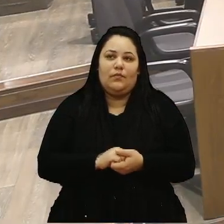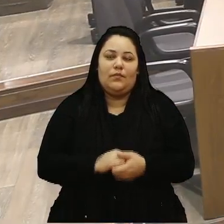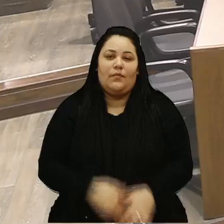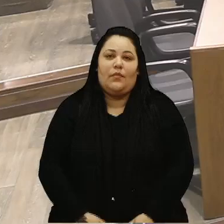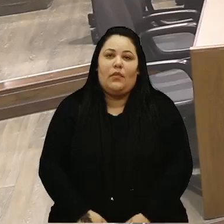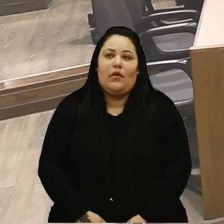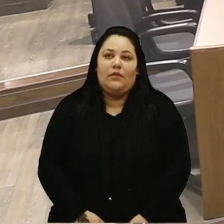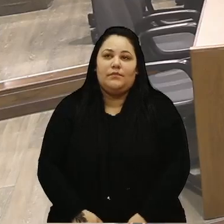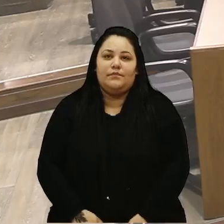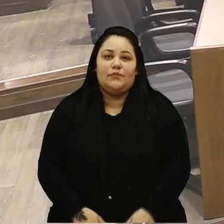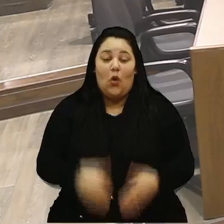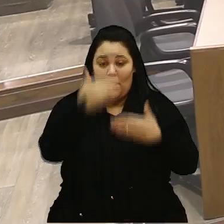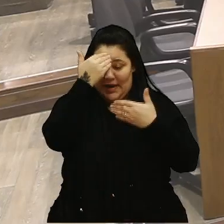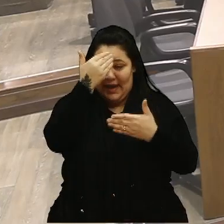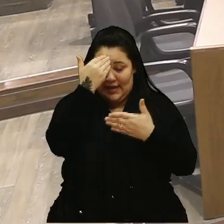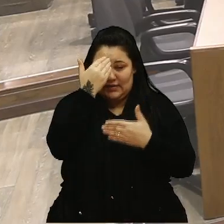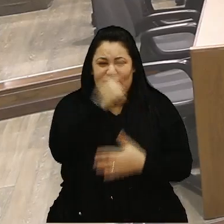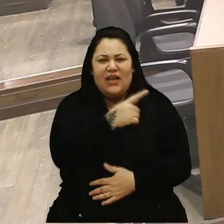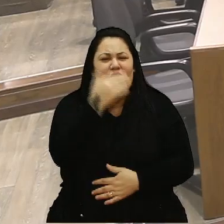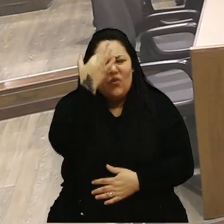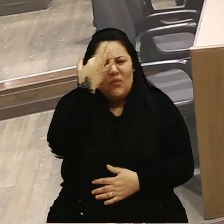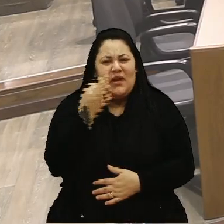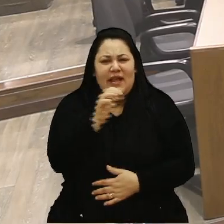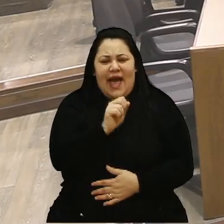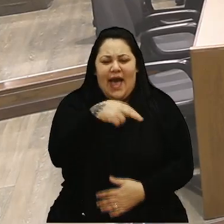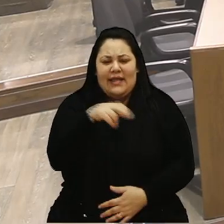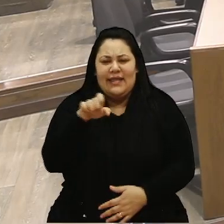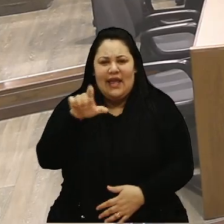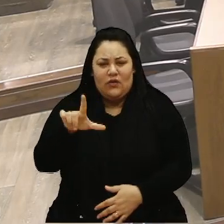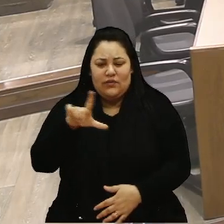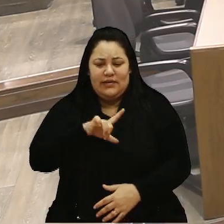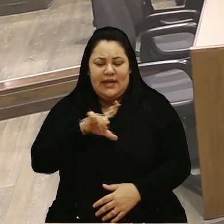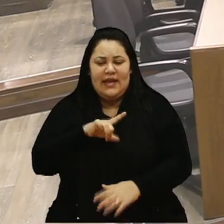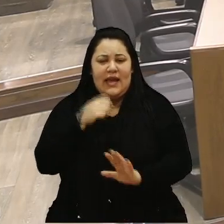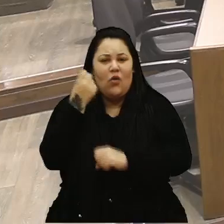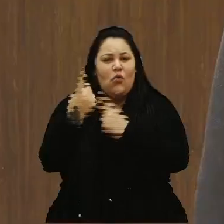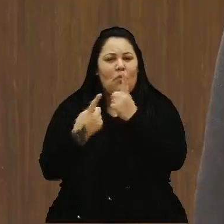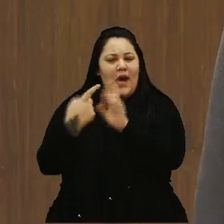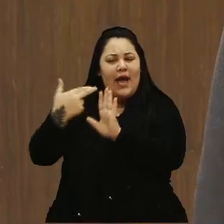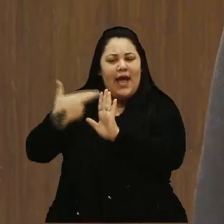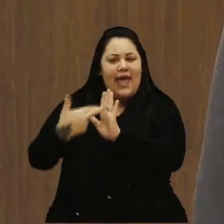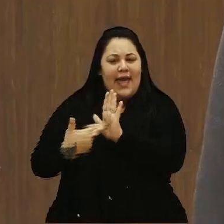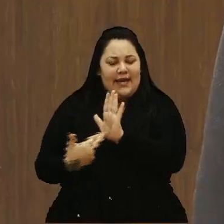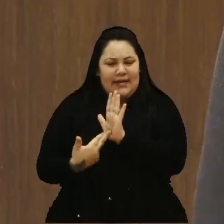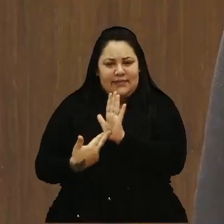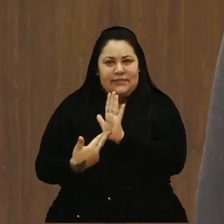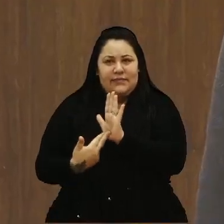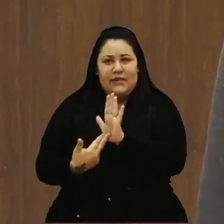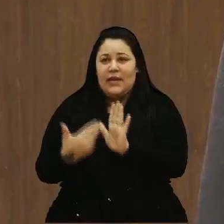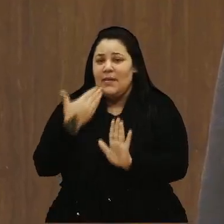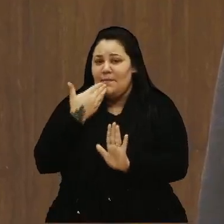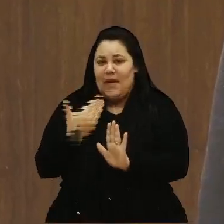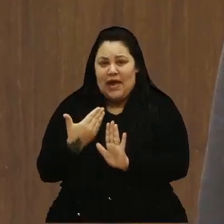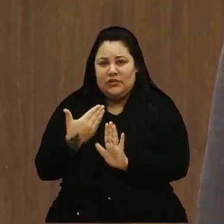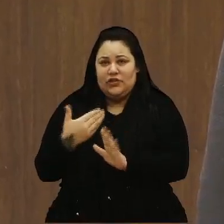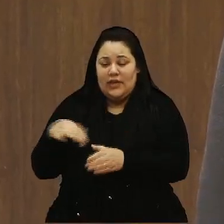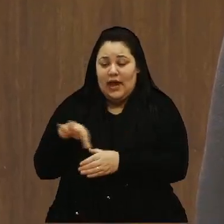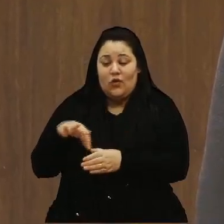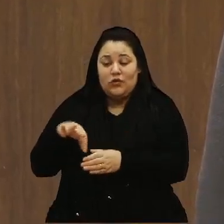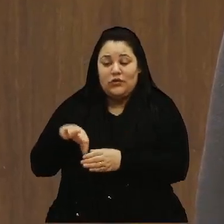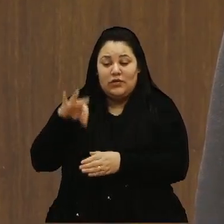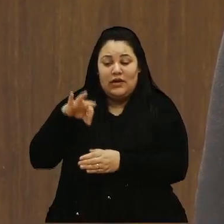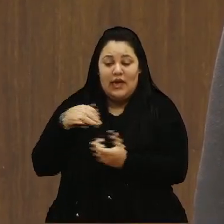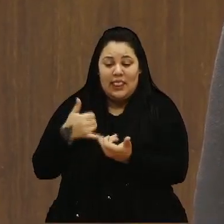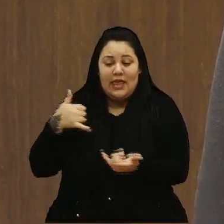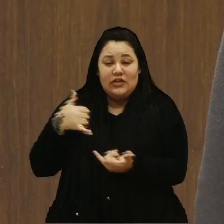eu entendo que a ANEEL deve ter uma regulamentação que exige que a concessionária de energia tenha